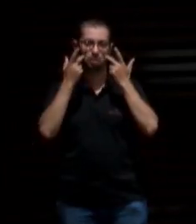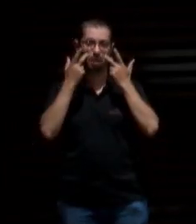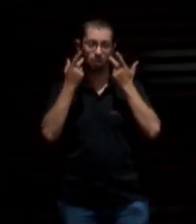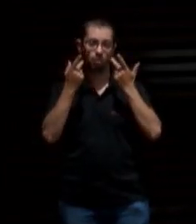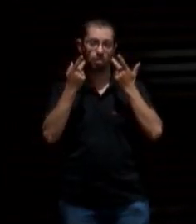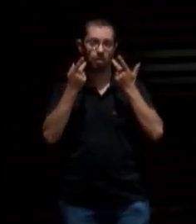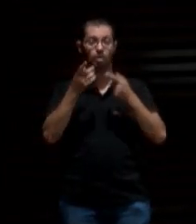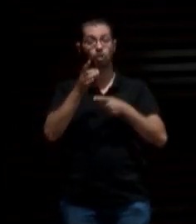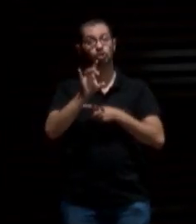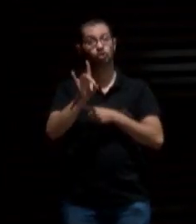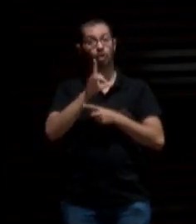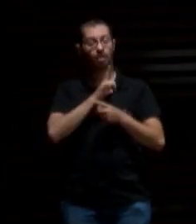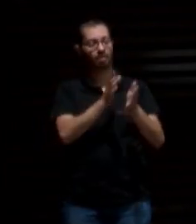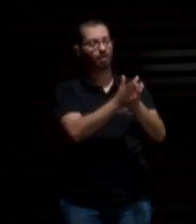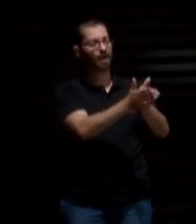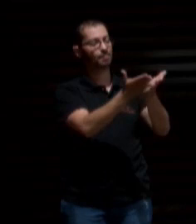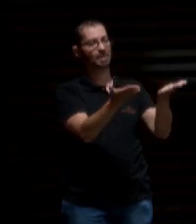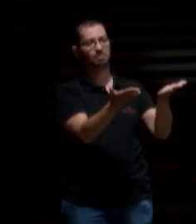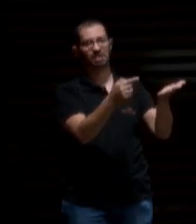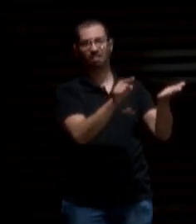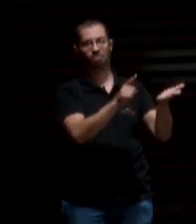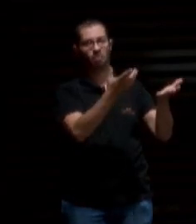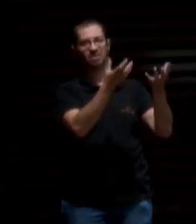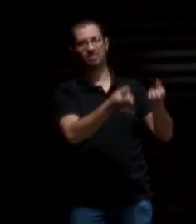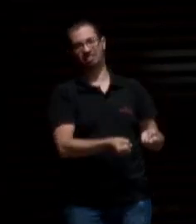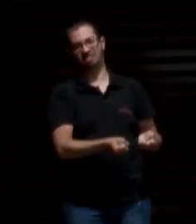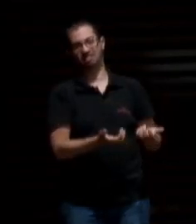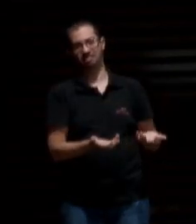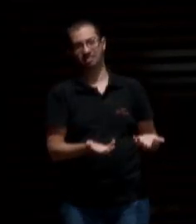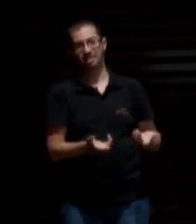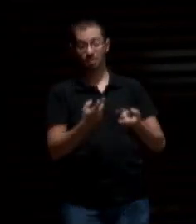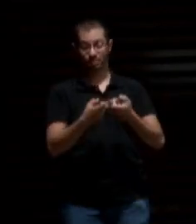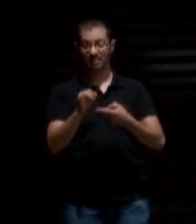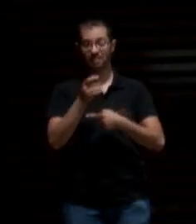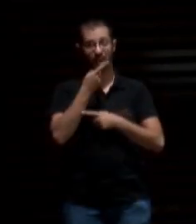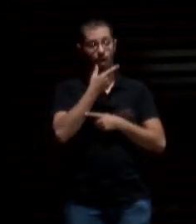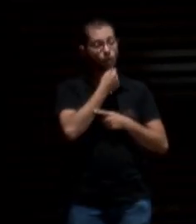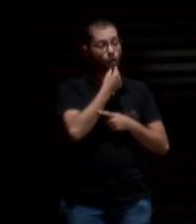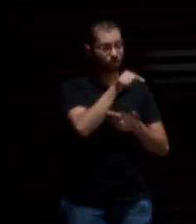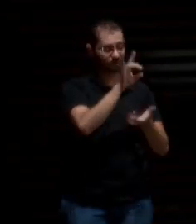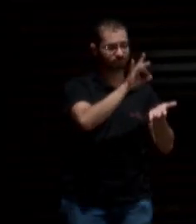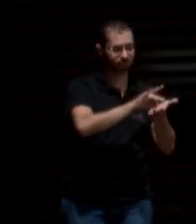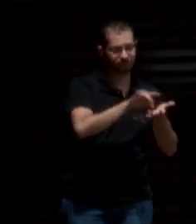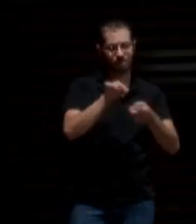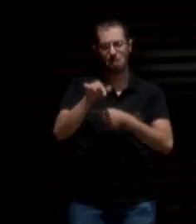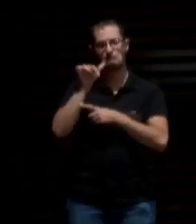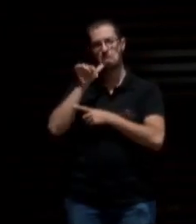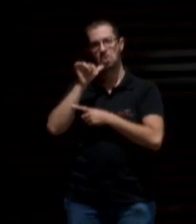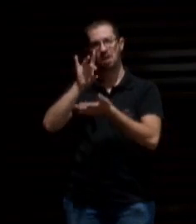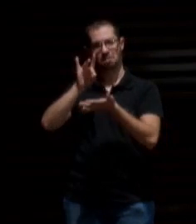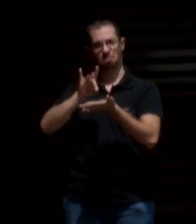exceto o bíblico. Porque se você disser que homem é homem e mulher é mulher,